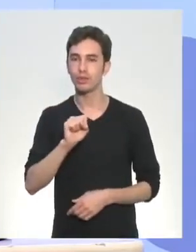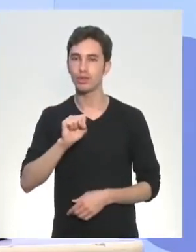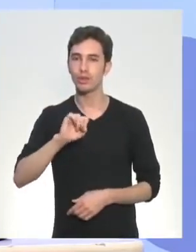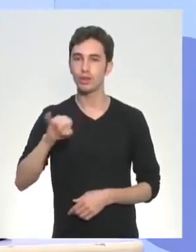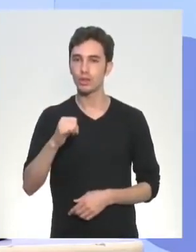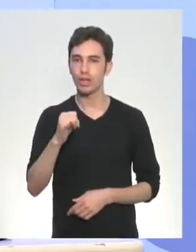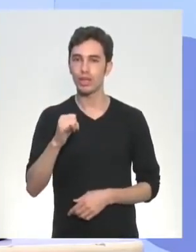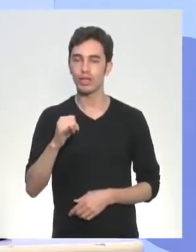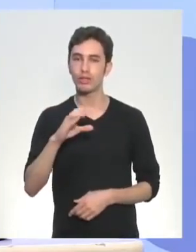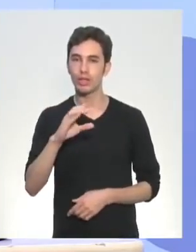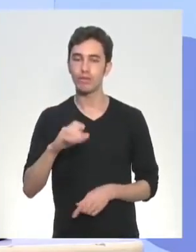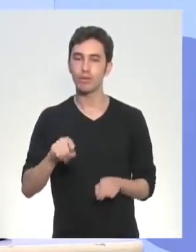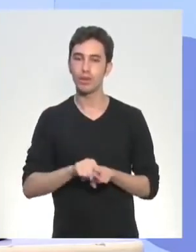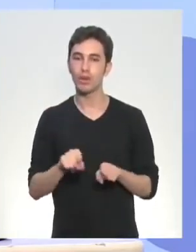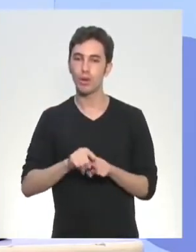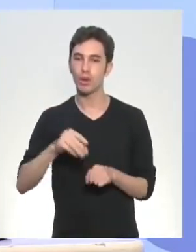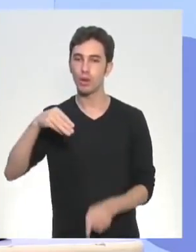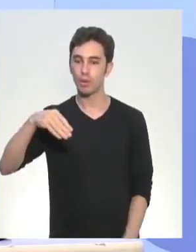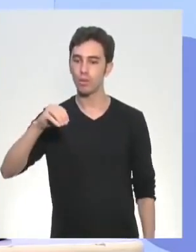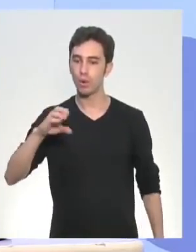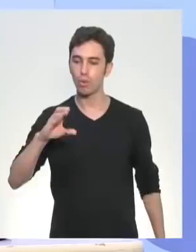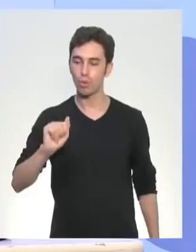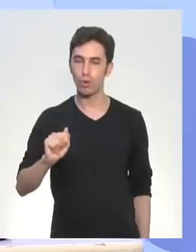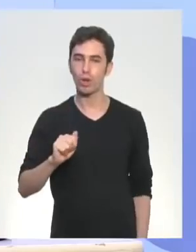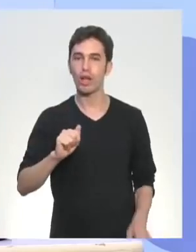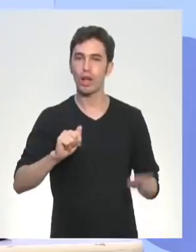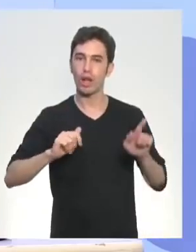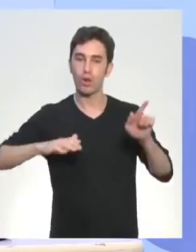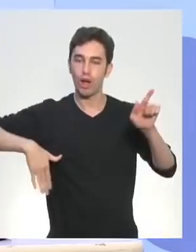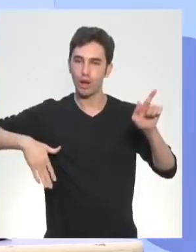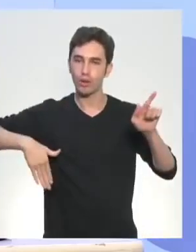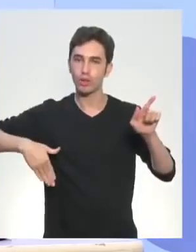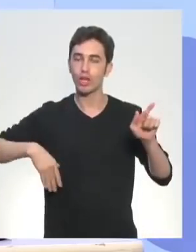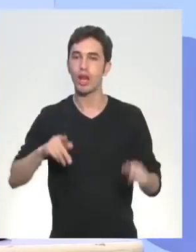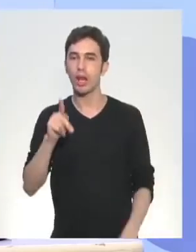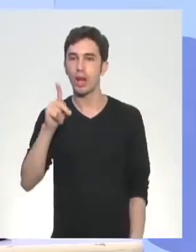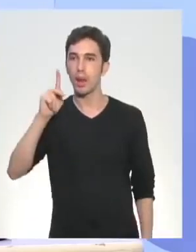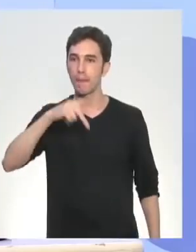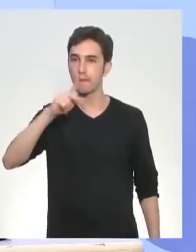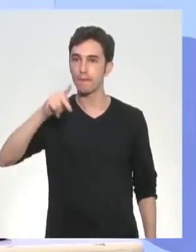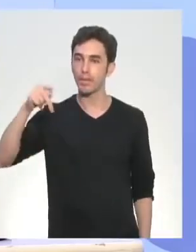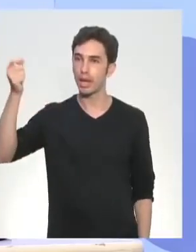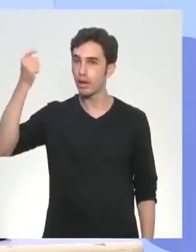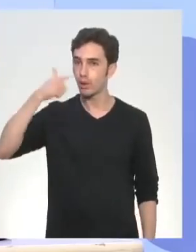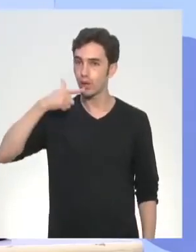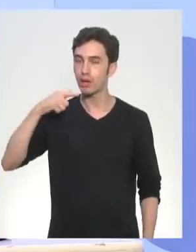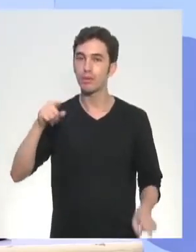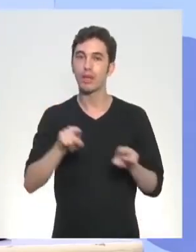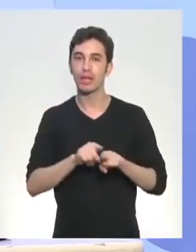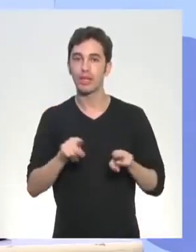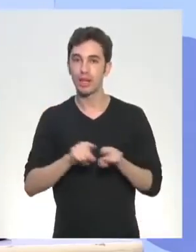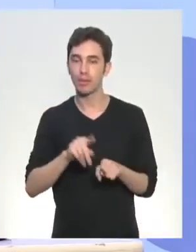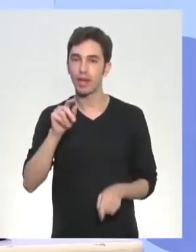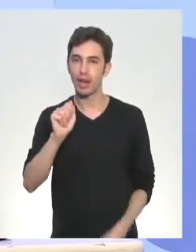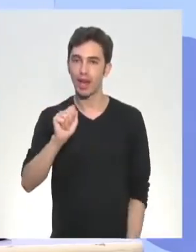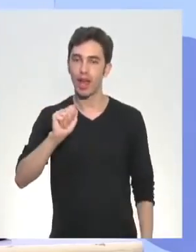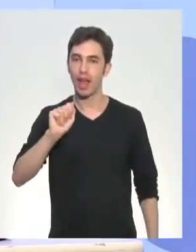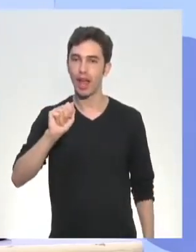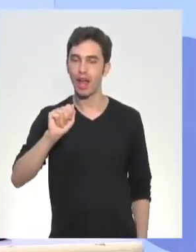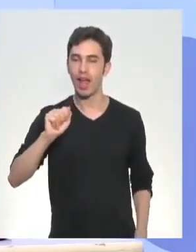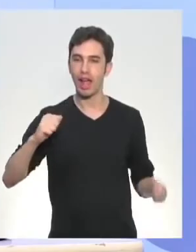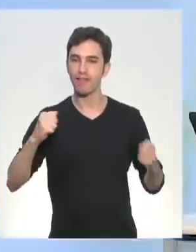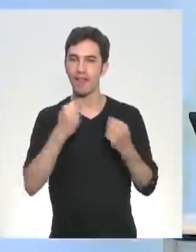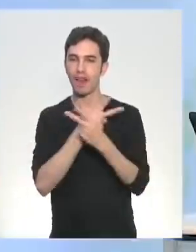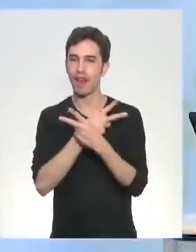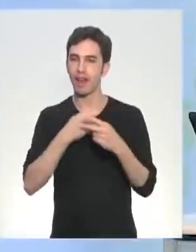Campo, Mombuca, Cotia, Guarujá, Santo André, Registro, Peruíbe, Patrocínio Paulista e Avaré.